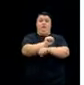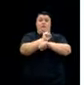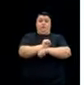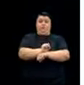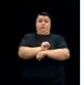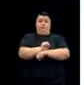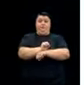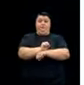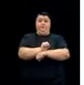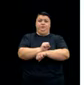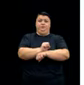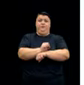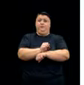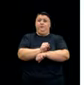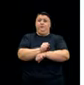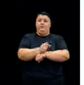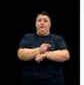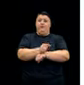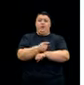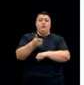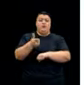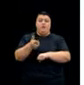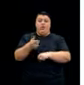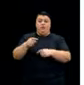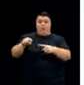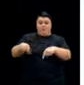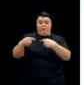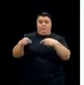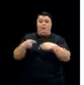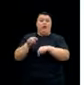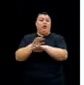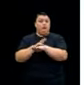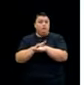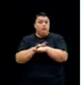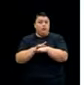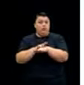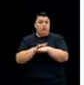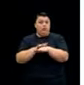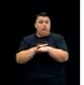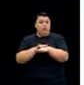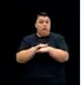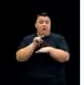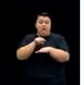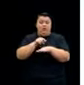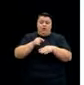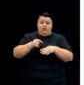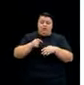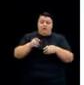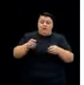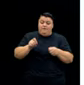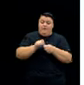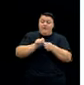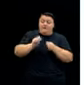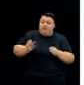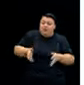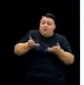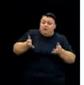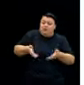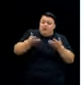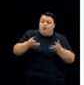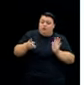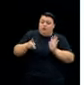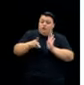incapazes de provocar doenças, não tem como, que provocam a estimulação do nosso